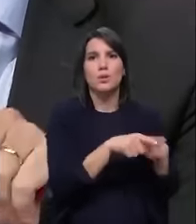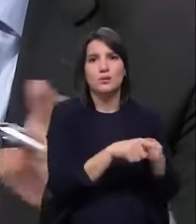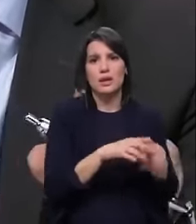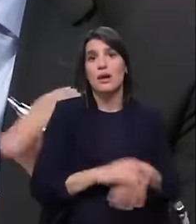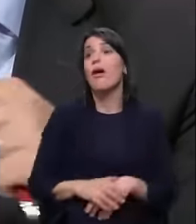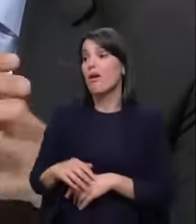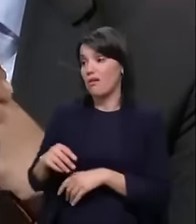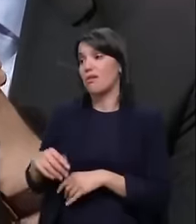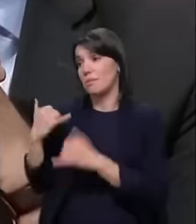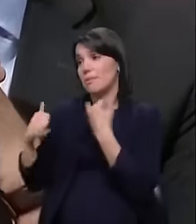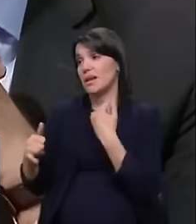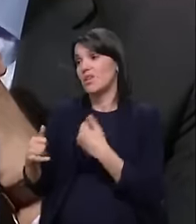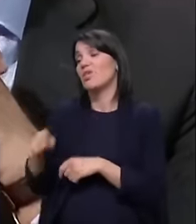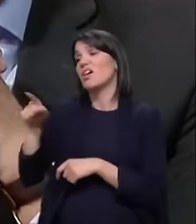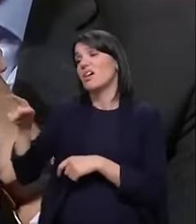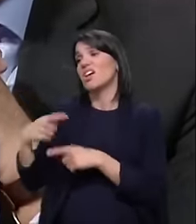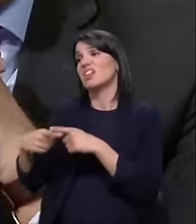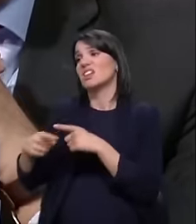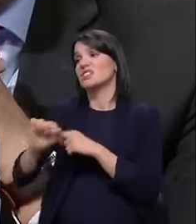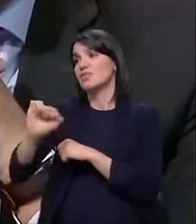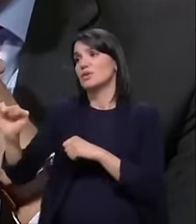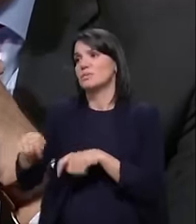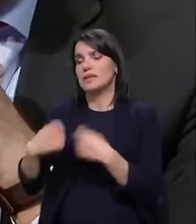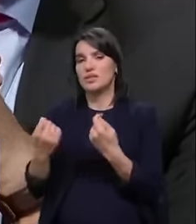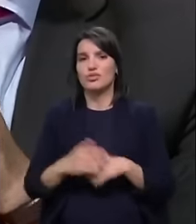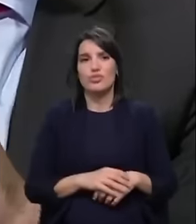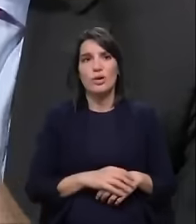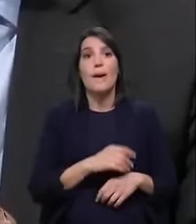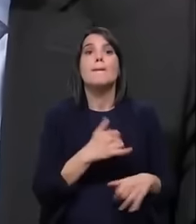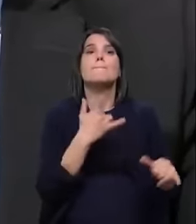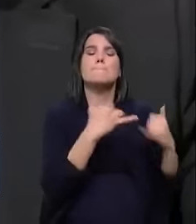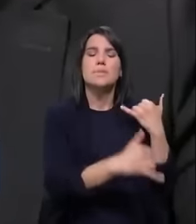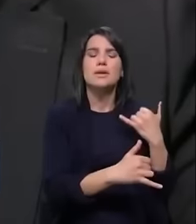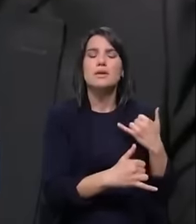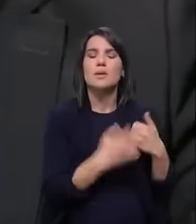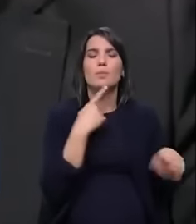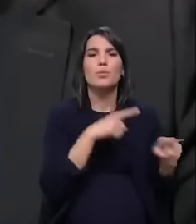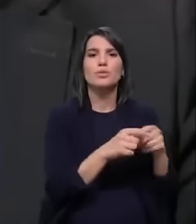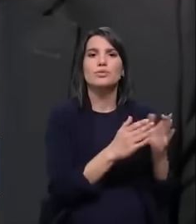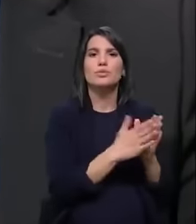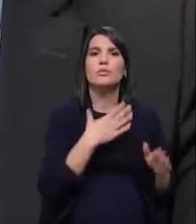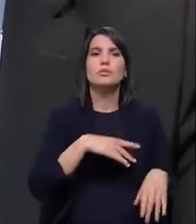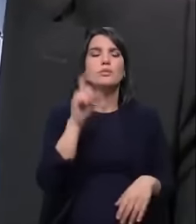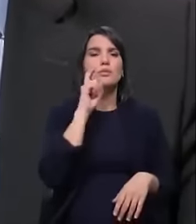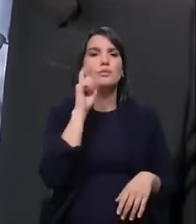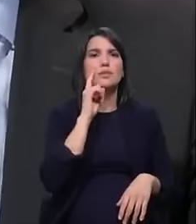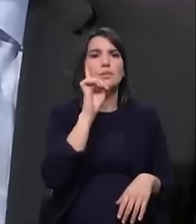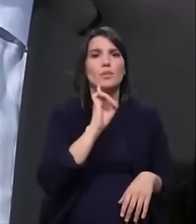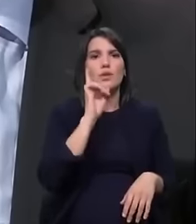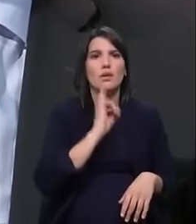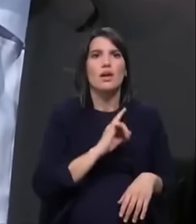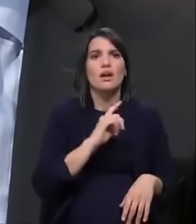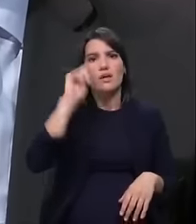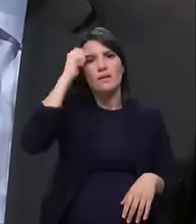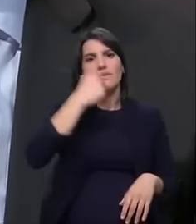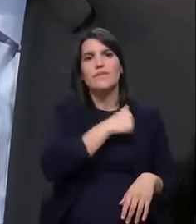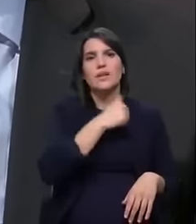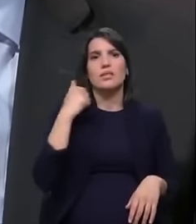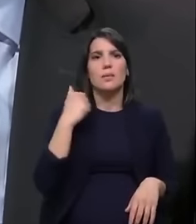uma ameaça aos interesses instalados dos partidos. É uma ameaça a toda a política que quer proteger as mulheres que são vítimas de violência